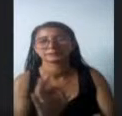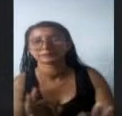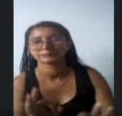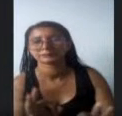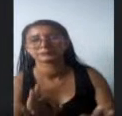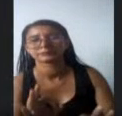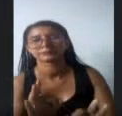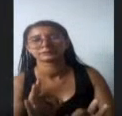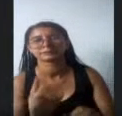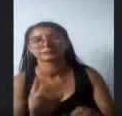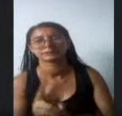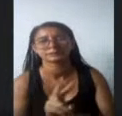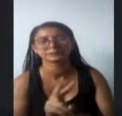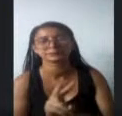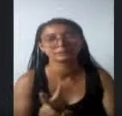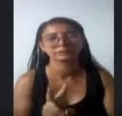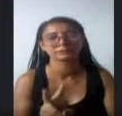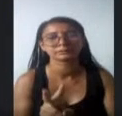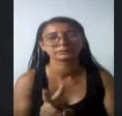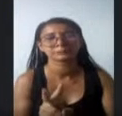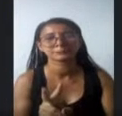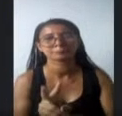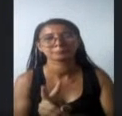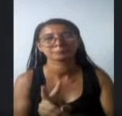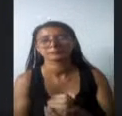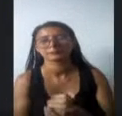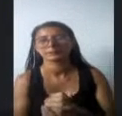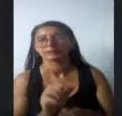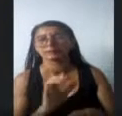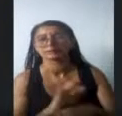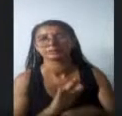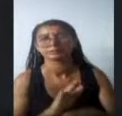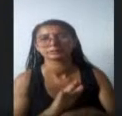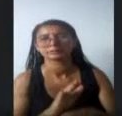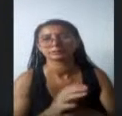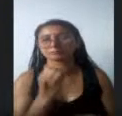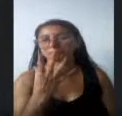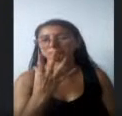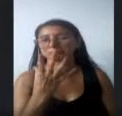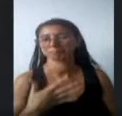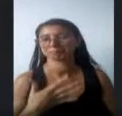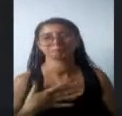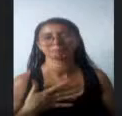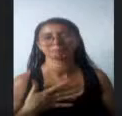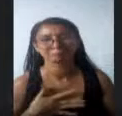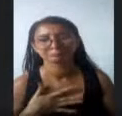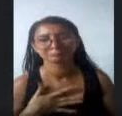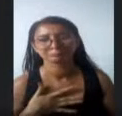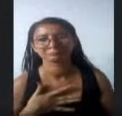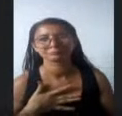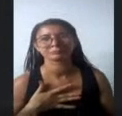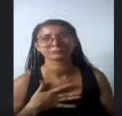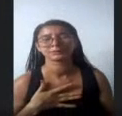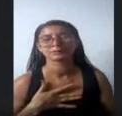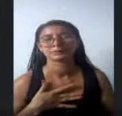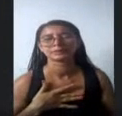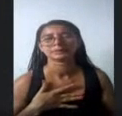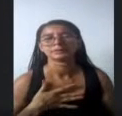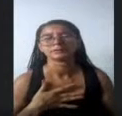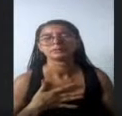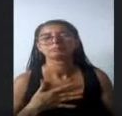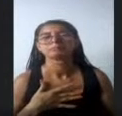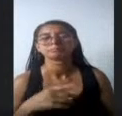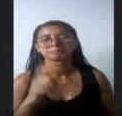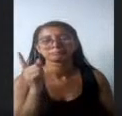gente, em uma tarde aqui muito, muito prazerosa, a gente conseguiu abordar rapidamente frentes